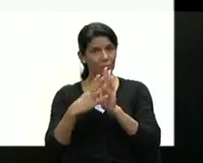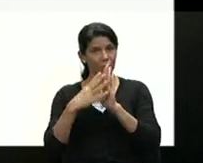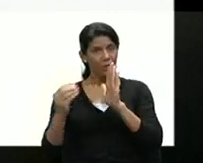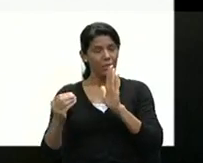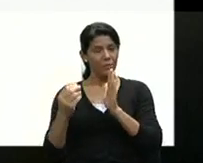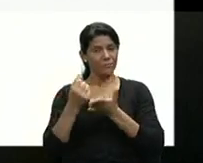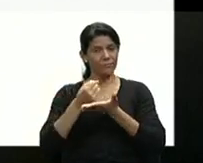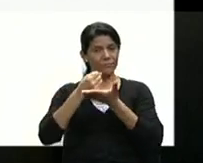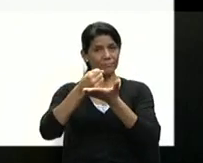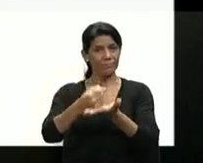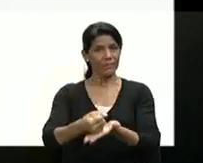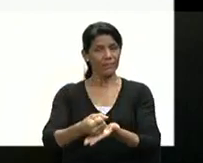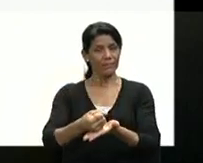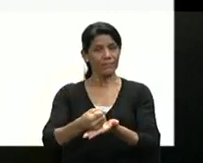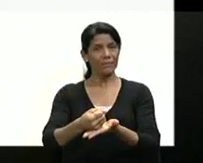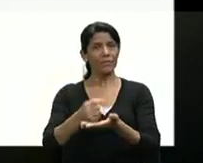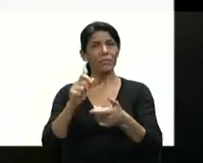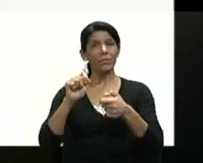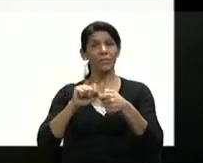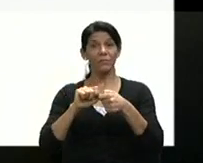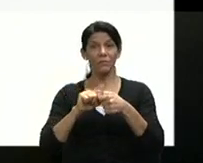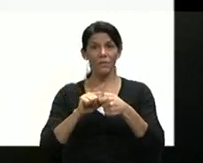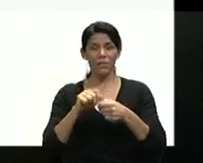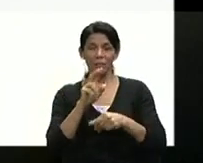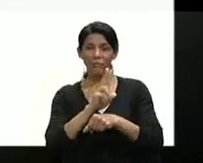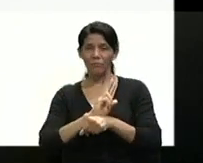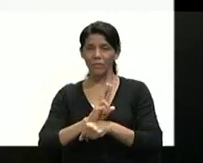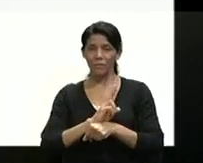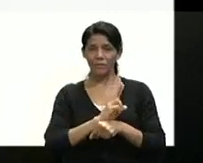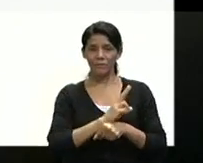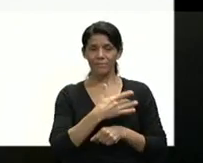de assistência se dá na